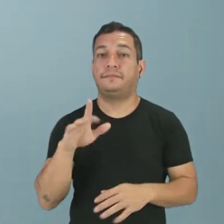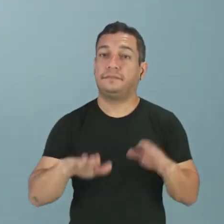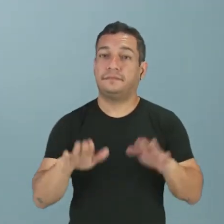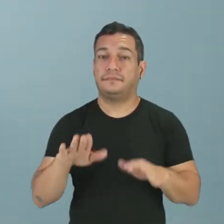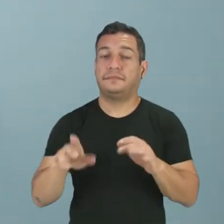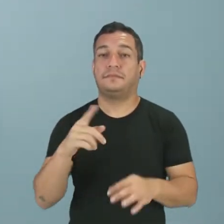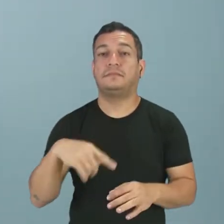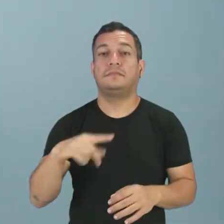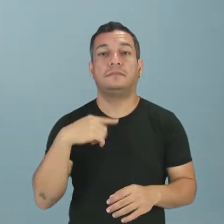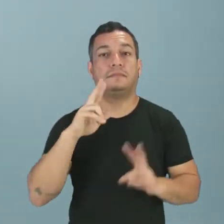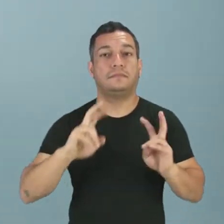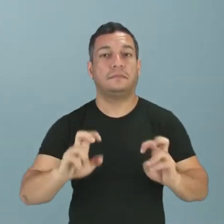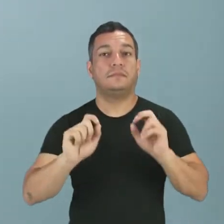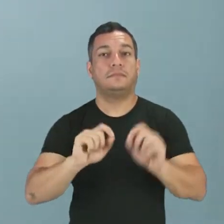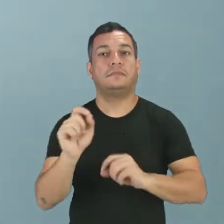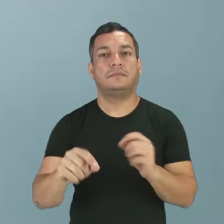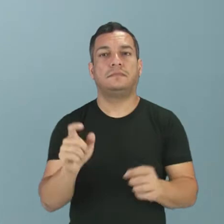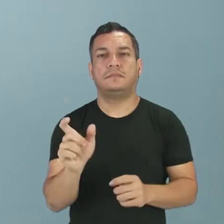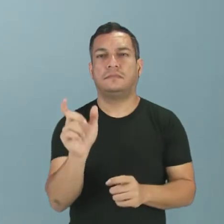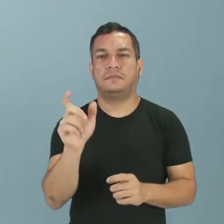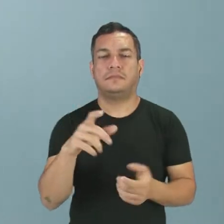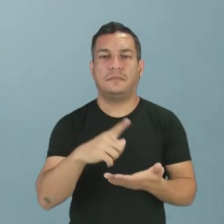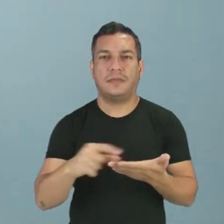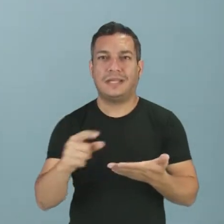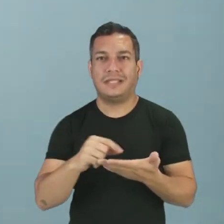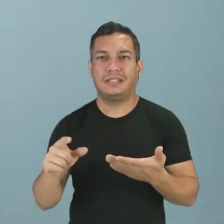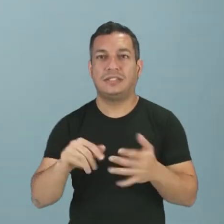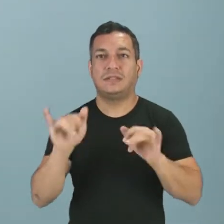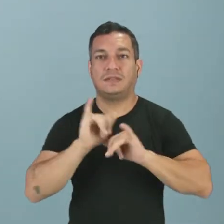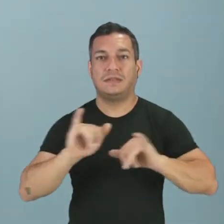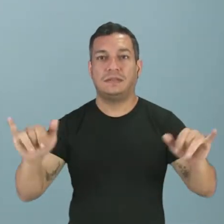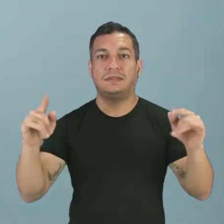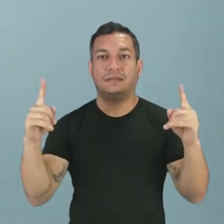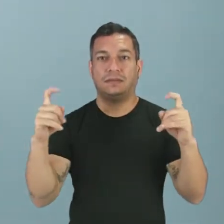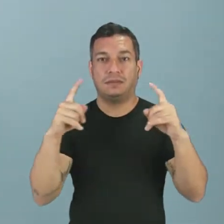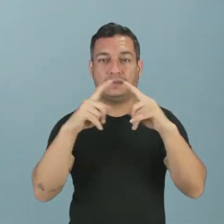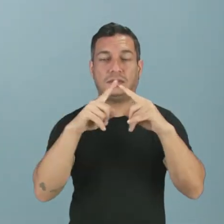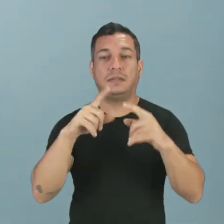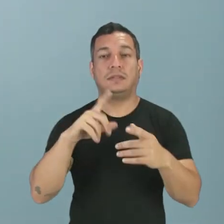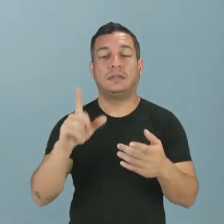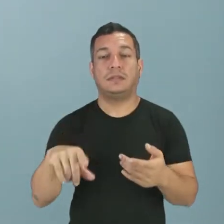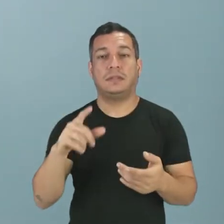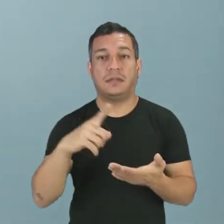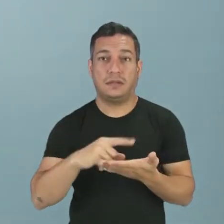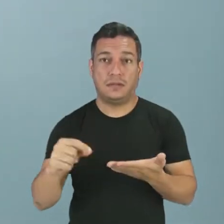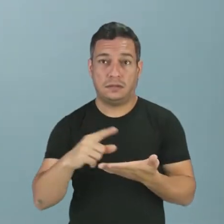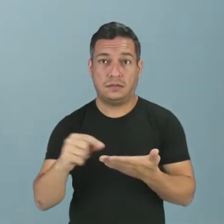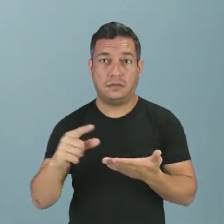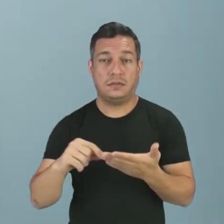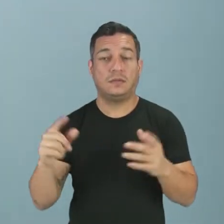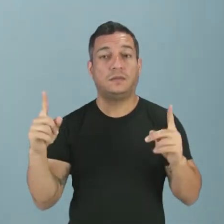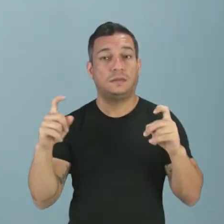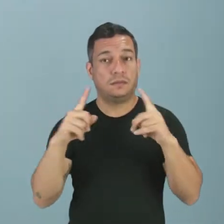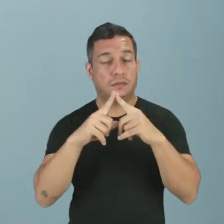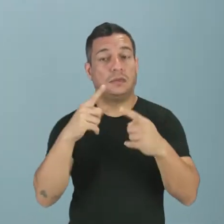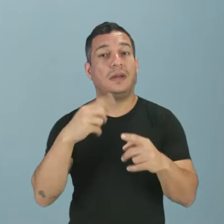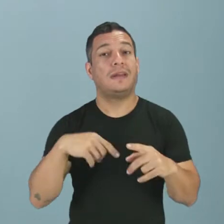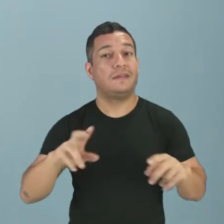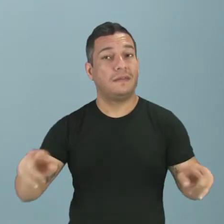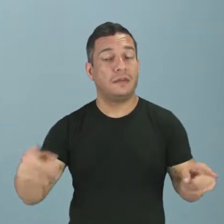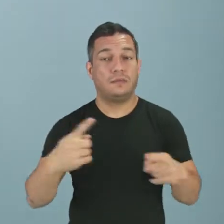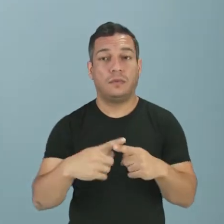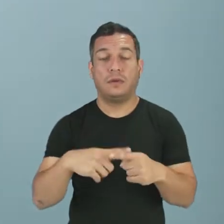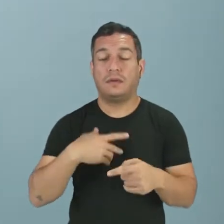vezes nós vamos ouvir falar em artigo científico e artigo de divulgação científica. Os dois são totalmente diferentes. Por quê? Quando nós falamos de